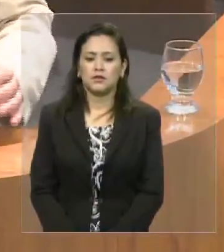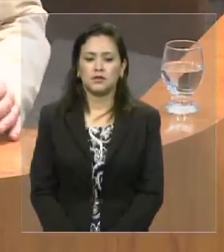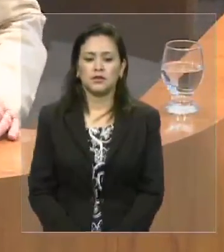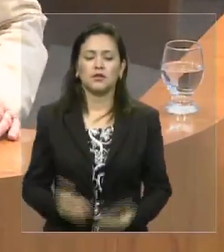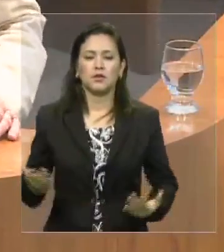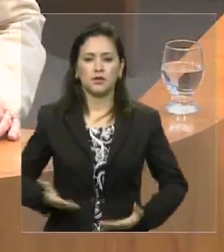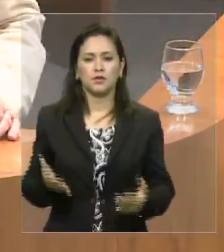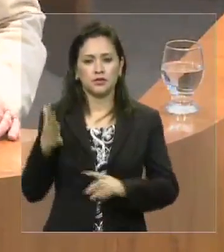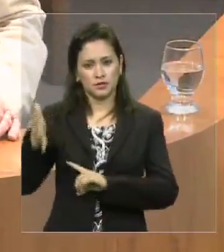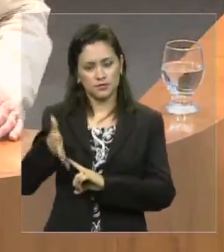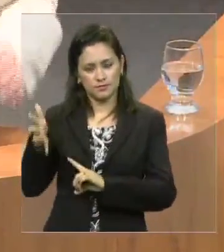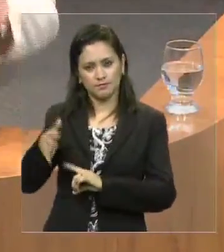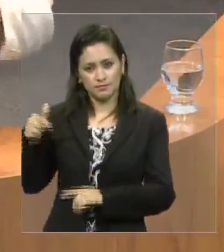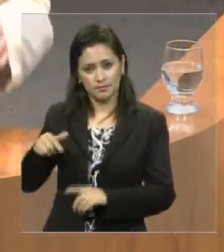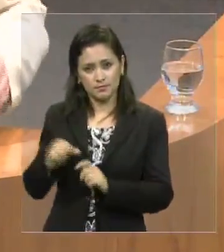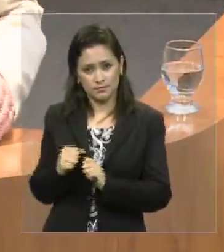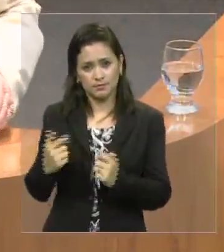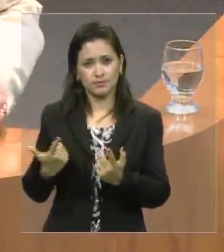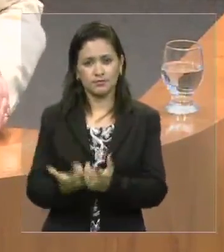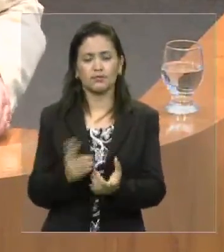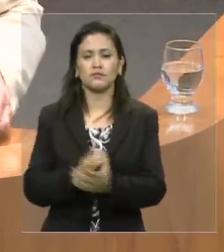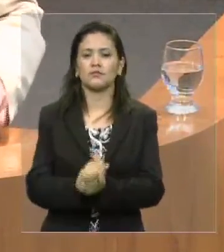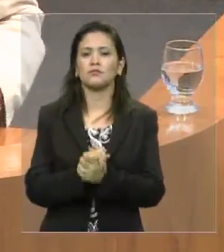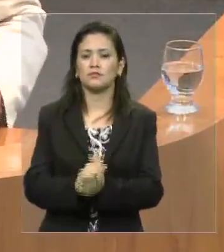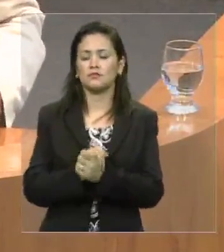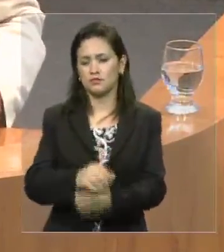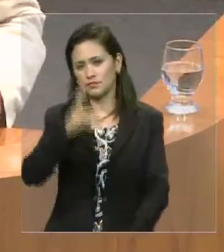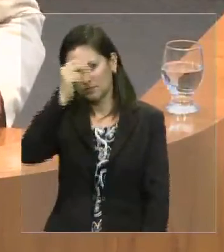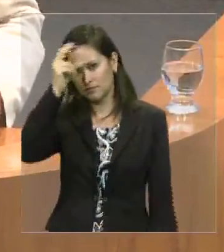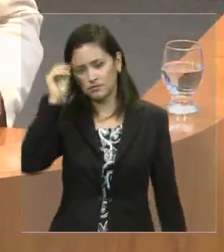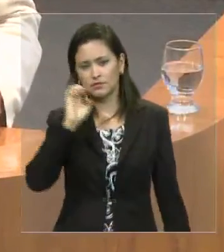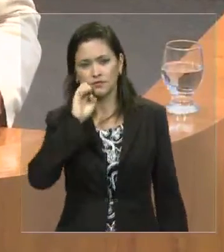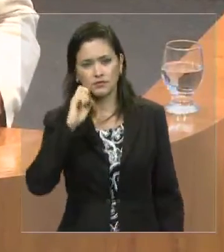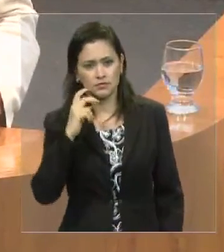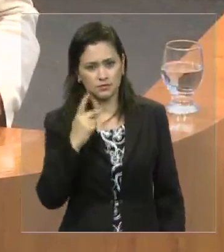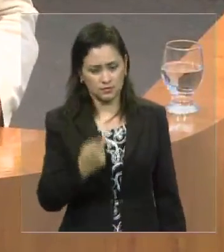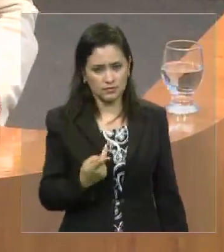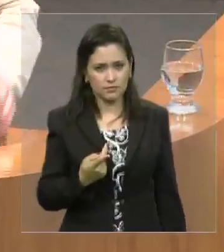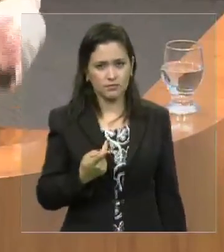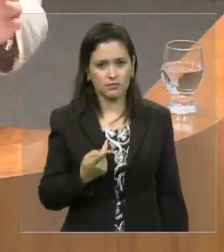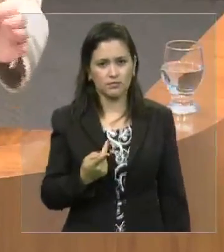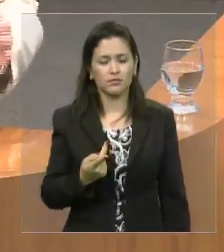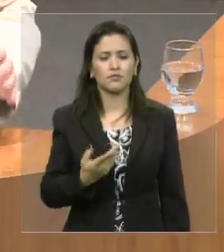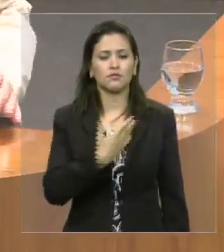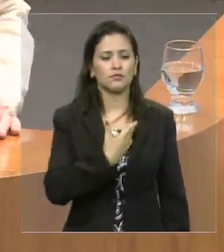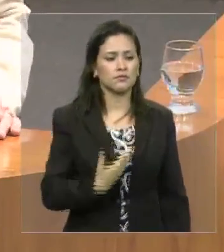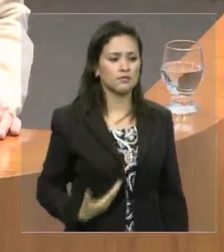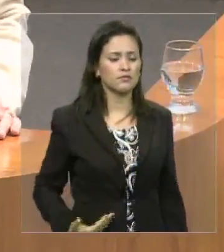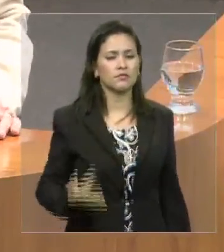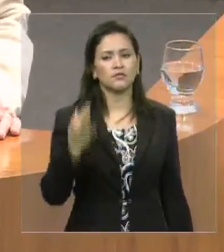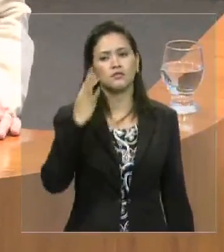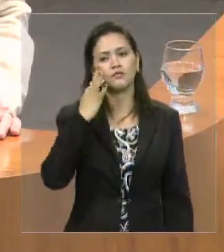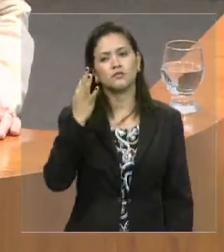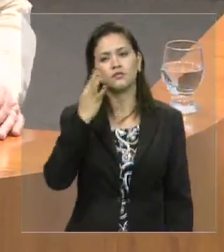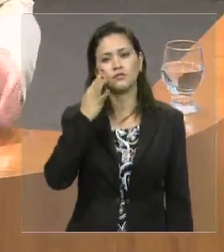tribuna desta casa, parabenizando o prefeito Edivaldo Holanda Júnior e o governador